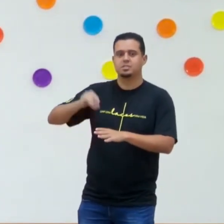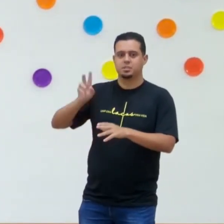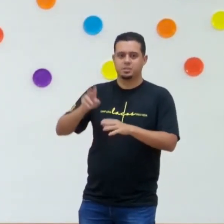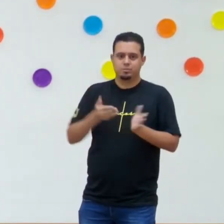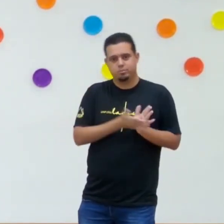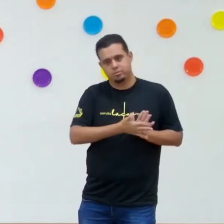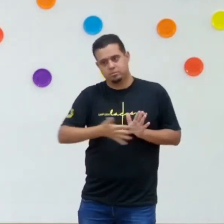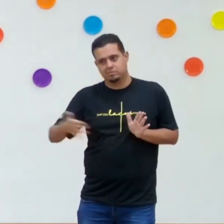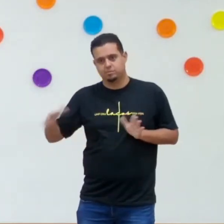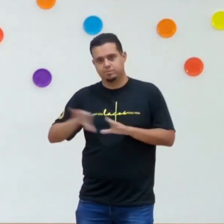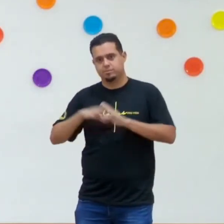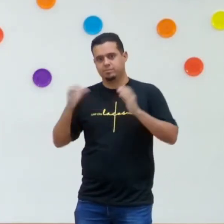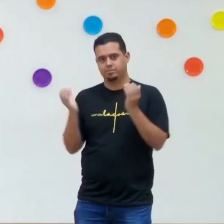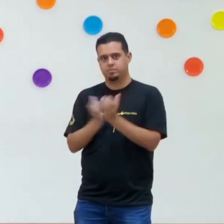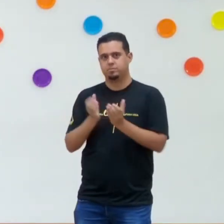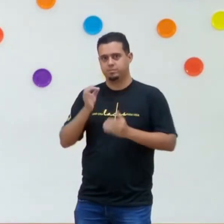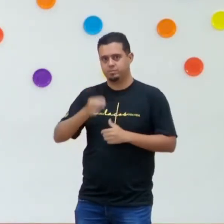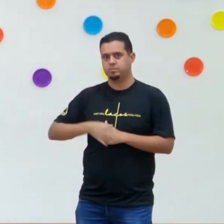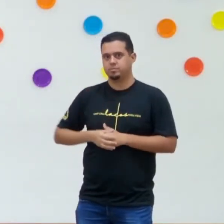conferência.